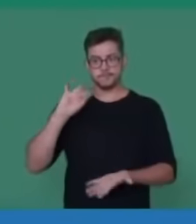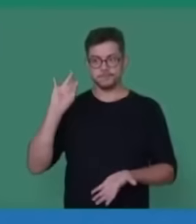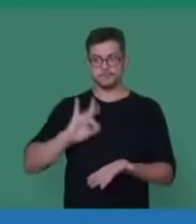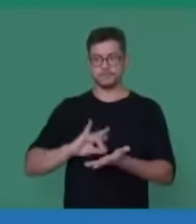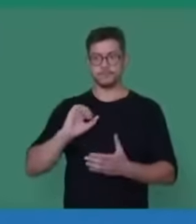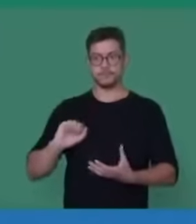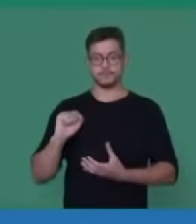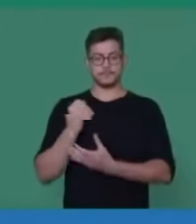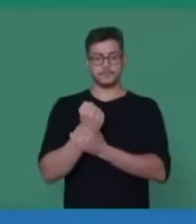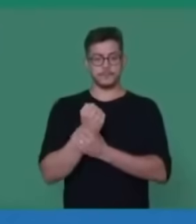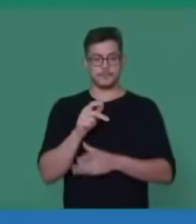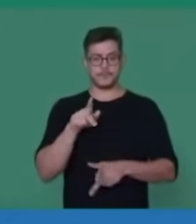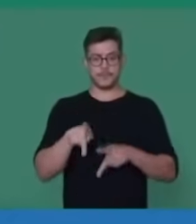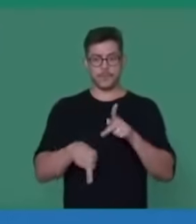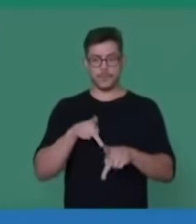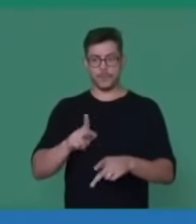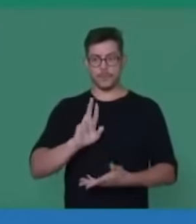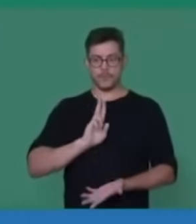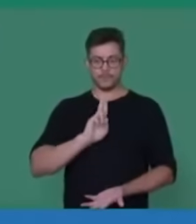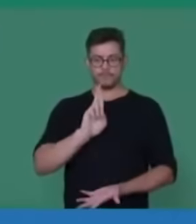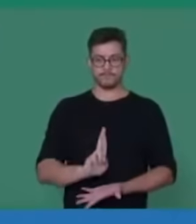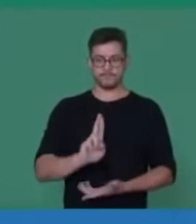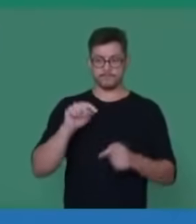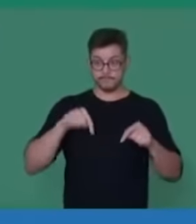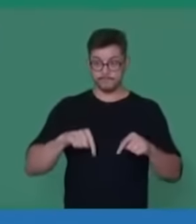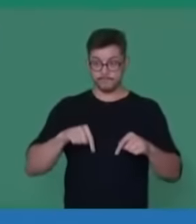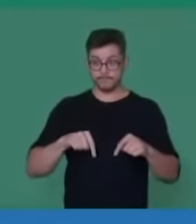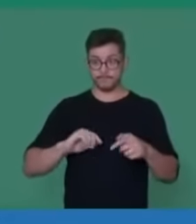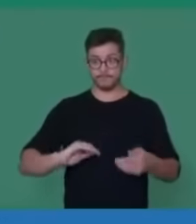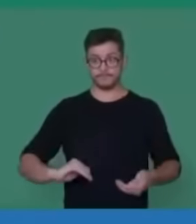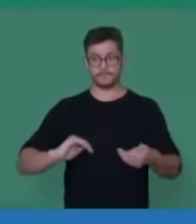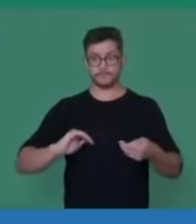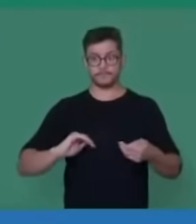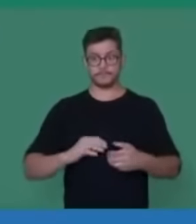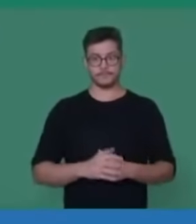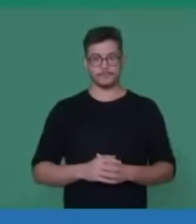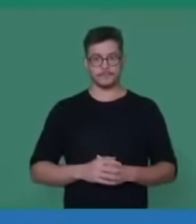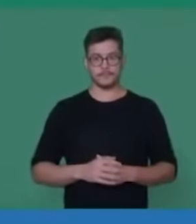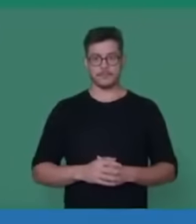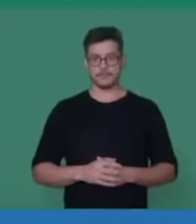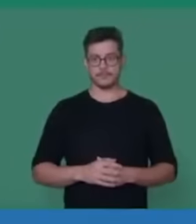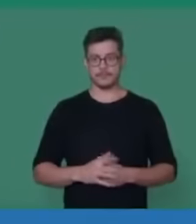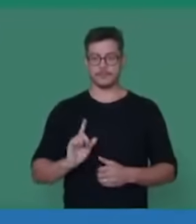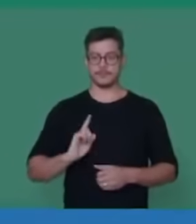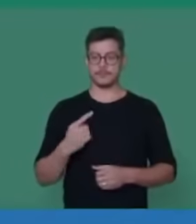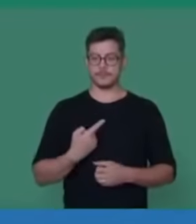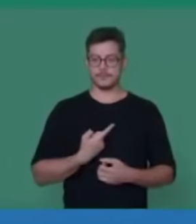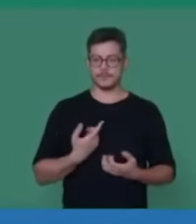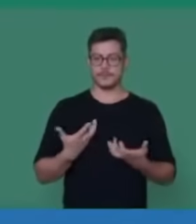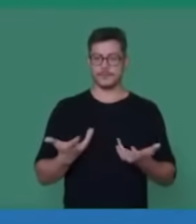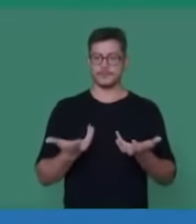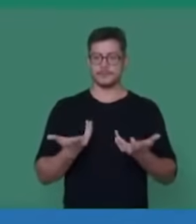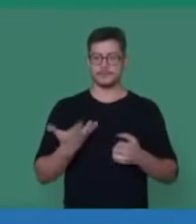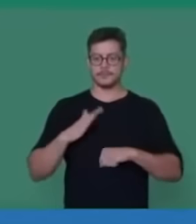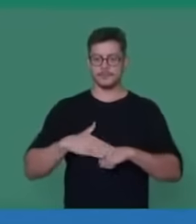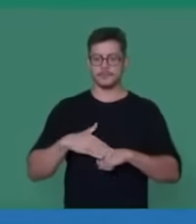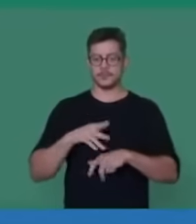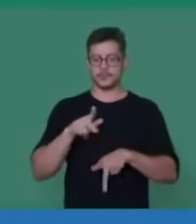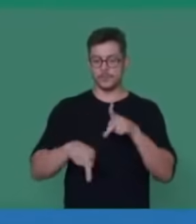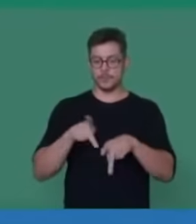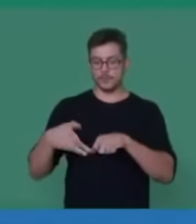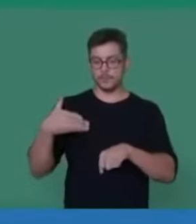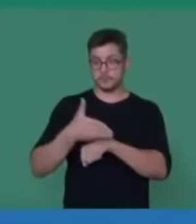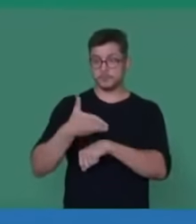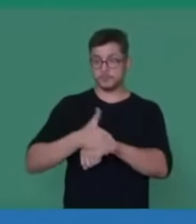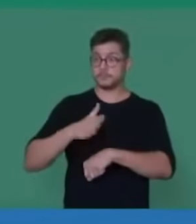povo esteja representado nesse Congresso, que a gente que defende maior participação popular direta, que a gente defende